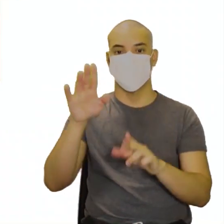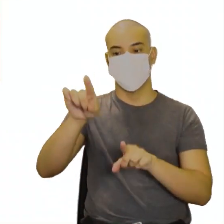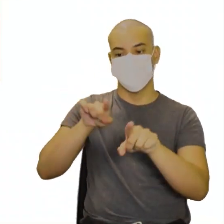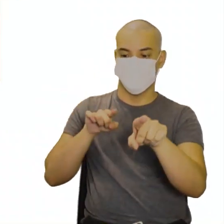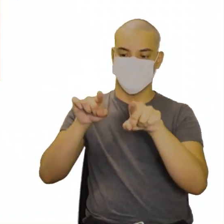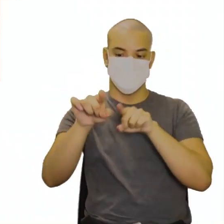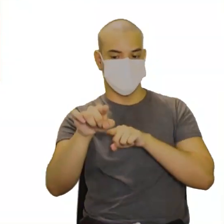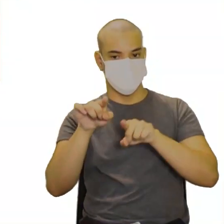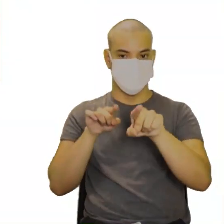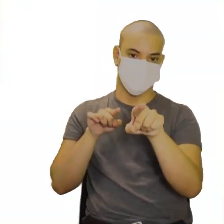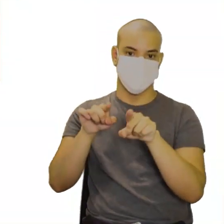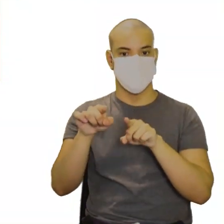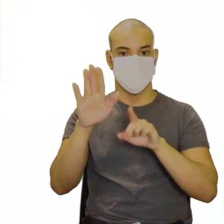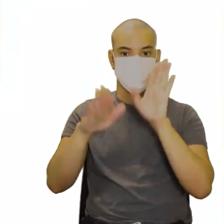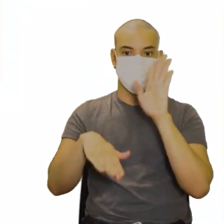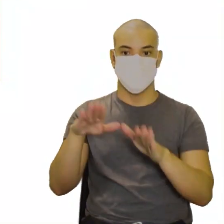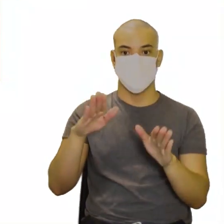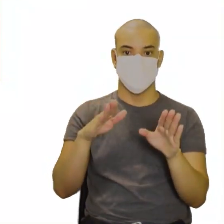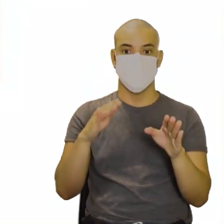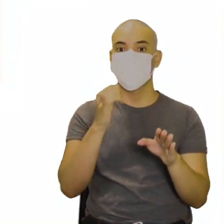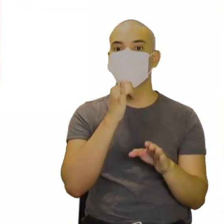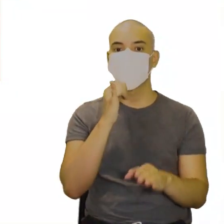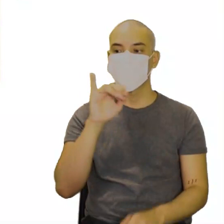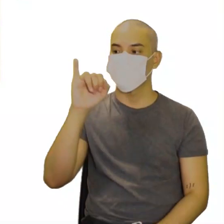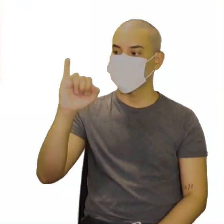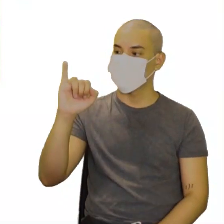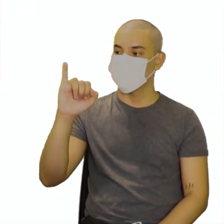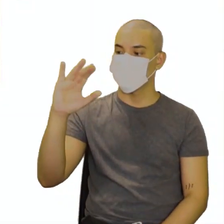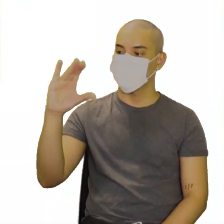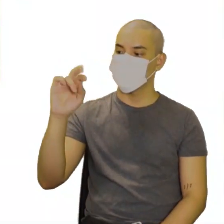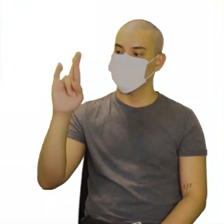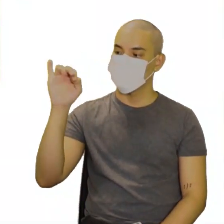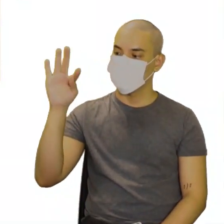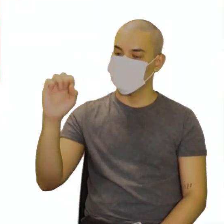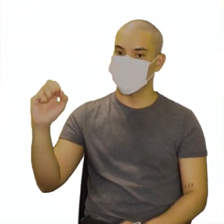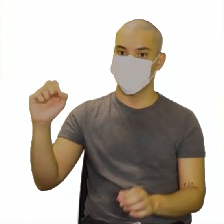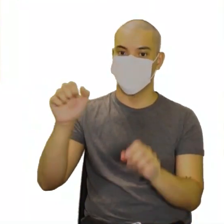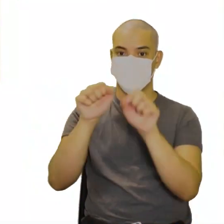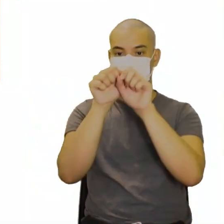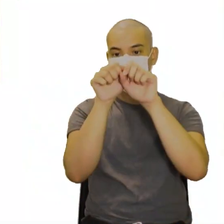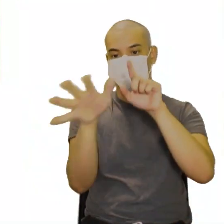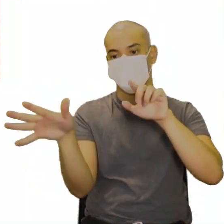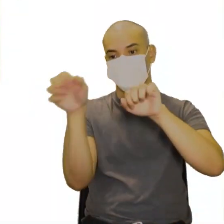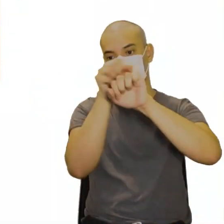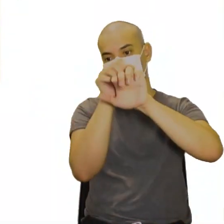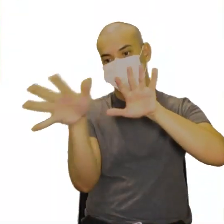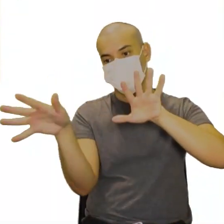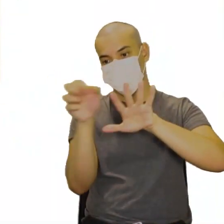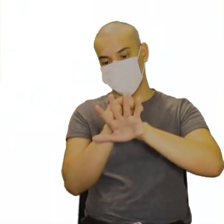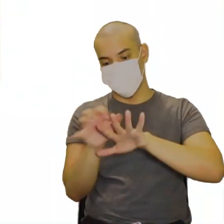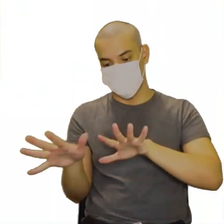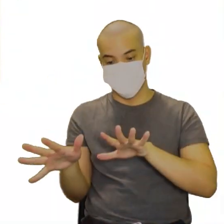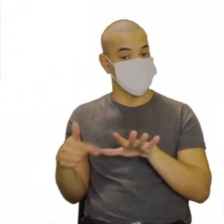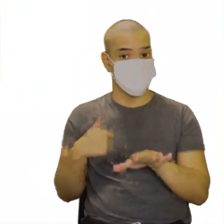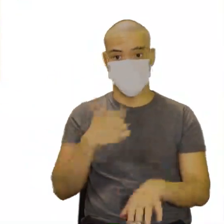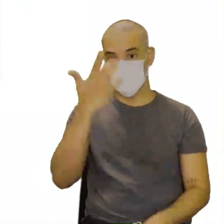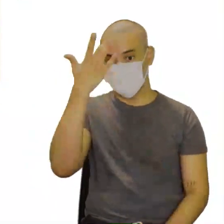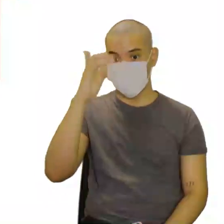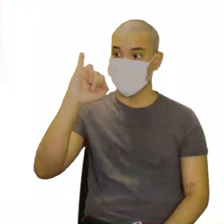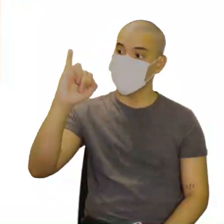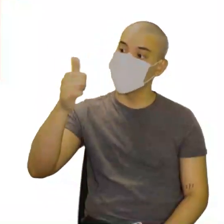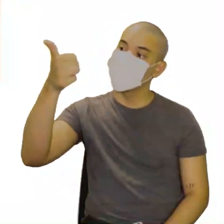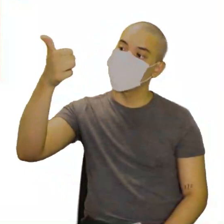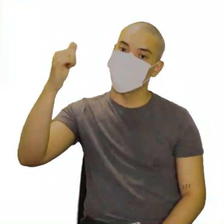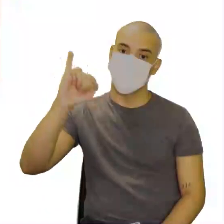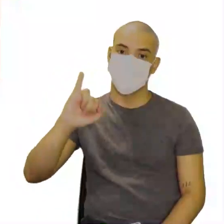uma corrente I e ela vai se dividir. Aqui eu vou ter I1, I2 e I3, correto?